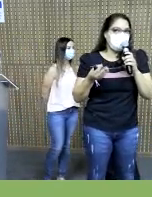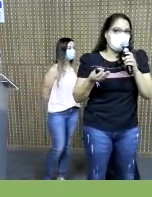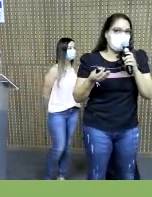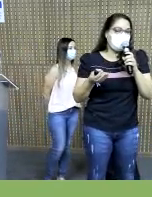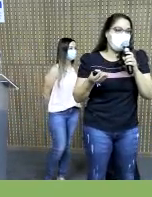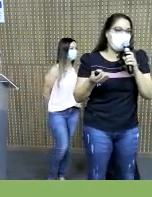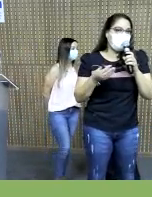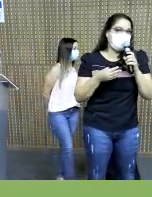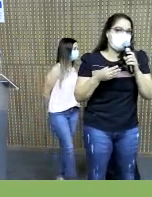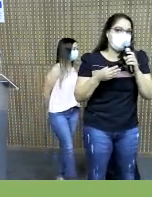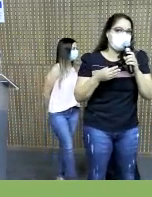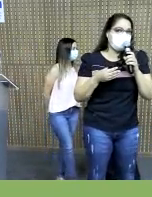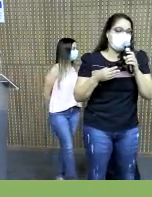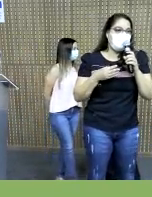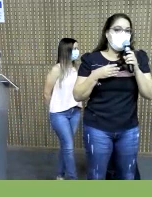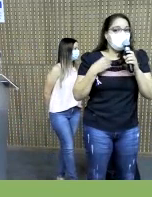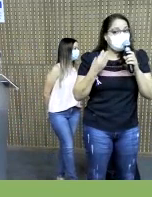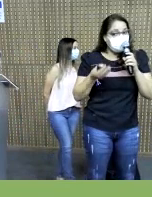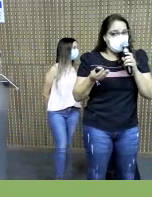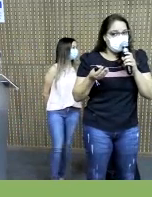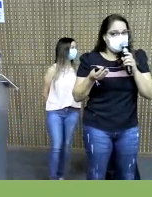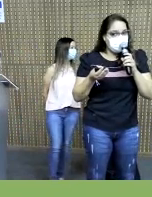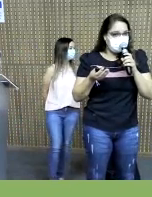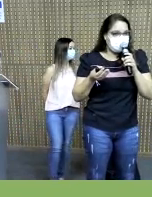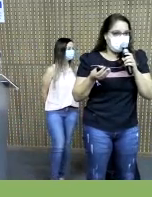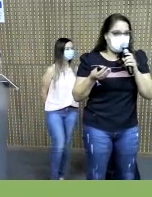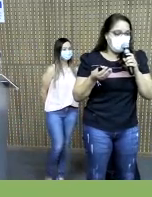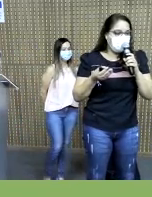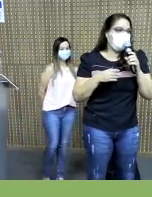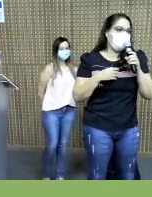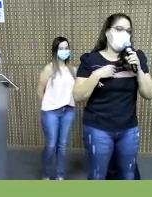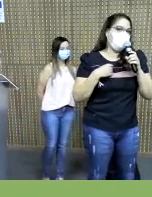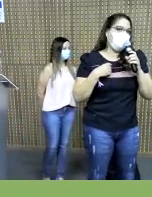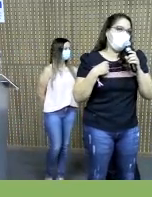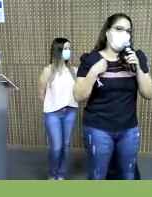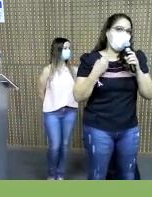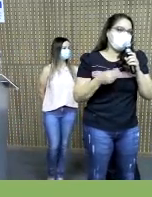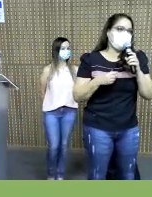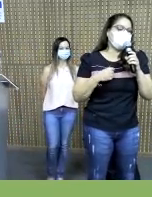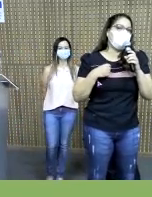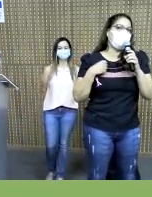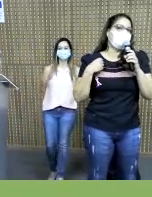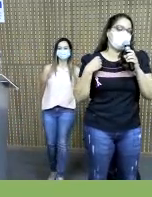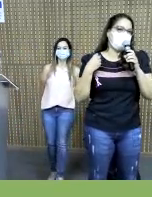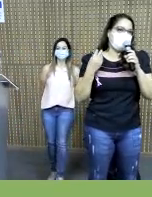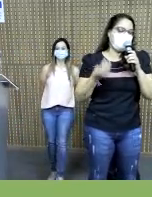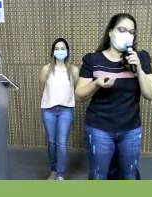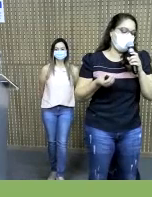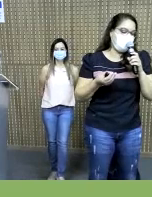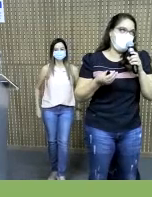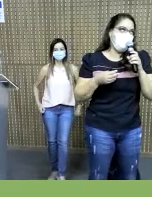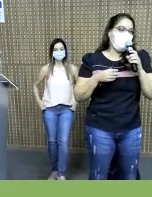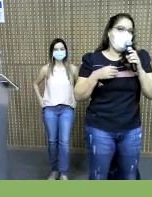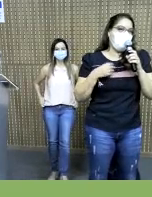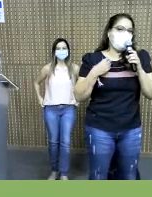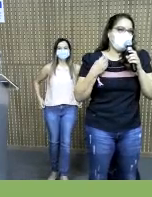todos que estão aqui, porque para a construção disso, nada parou na unidade, né? A coleta desses dados, eu sei que isso tem que